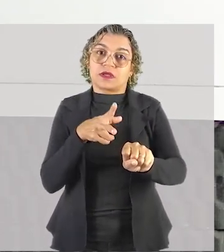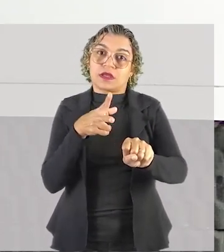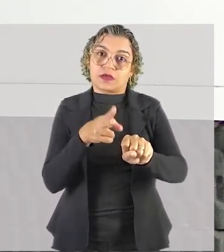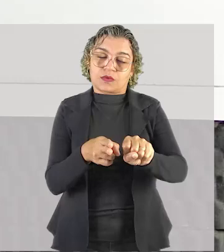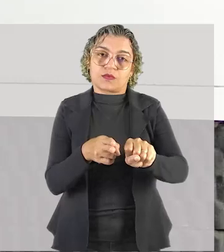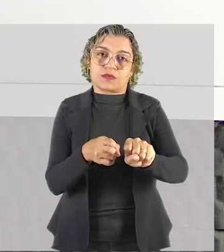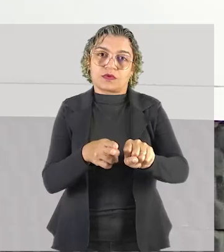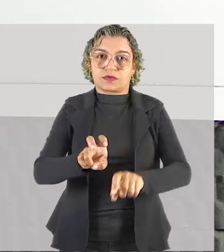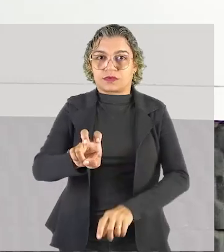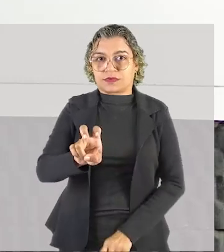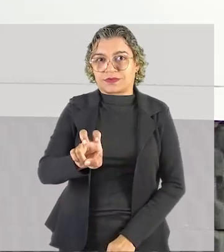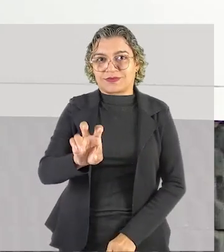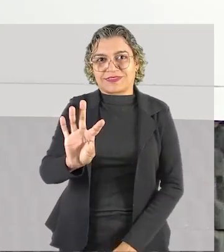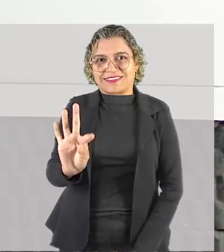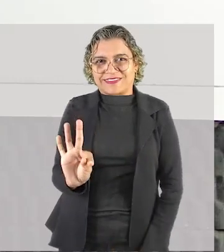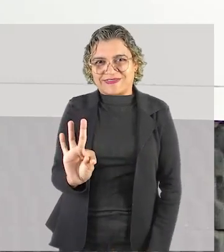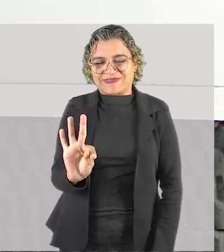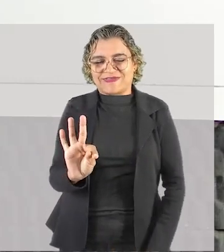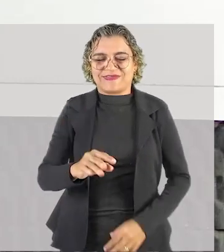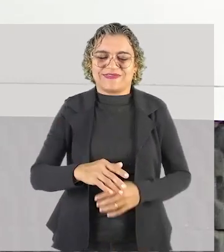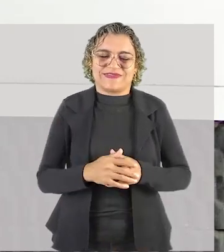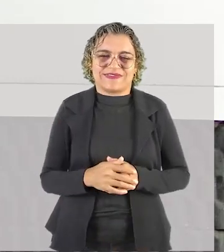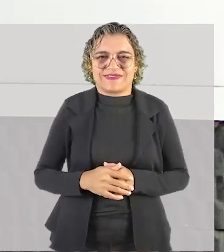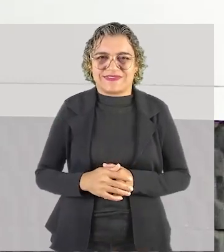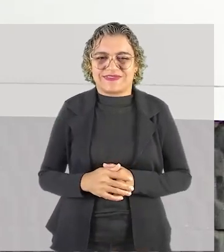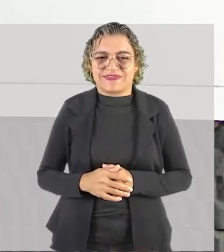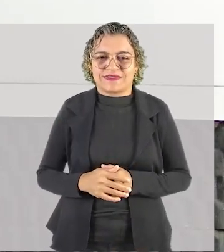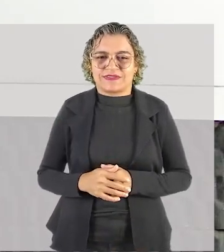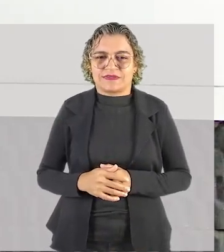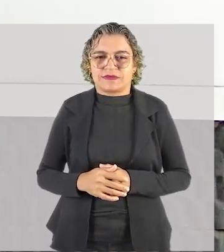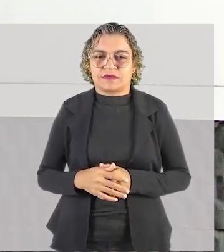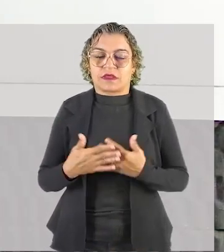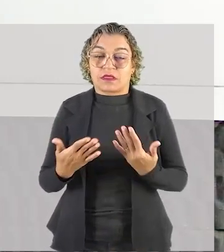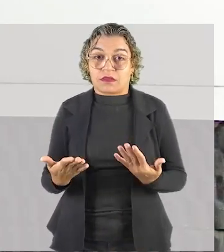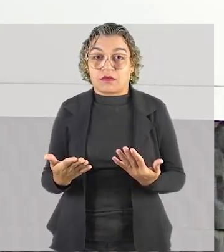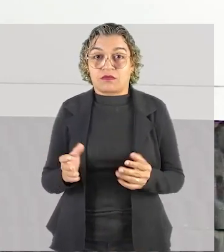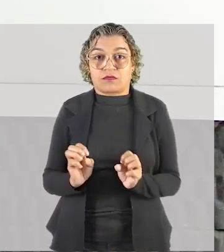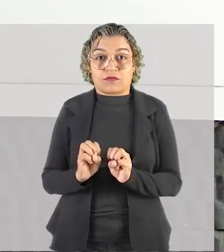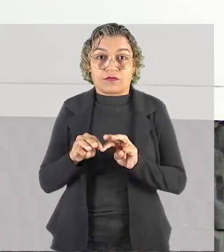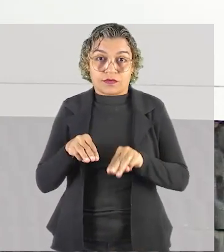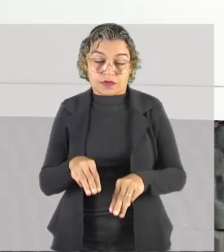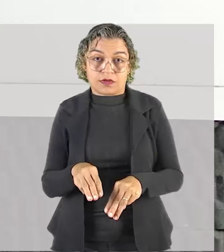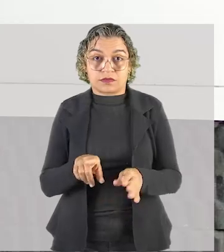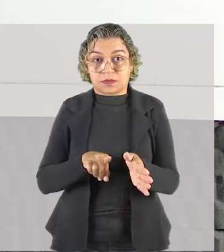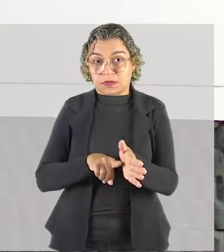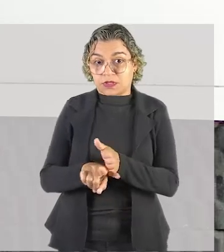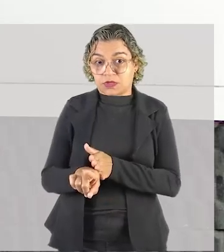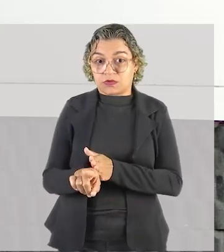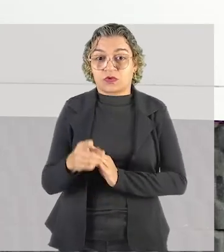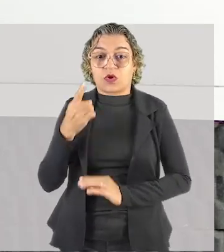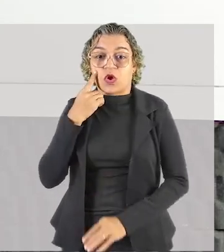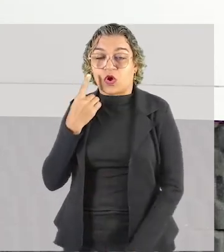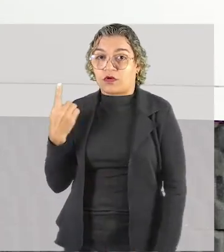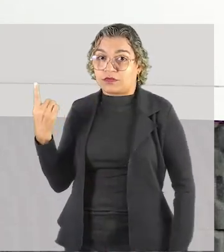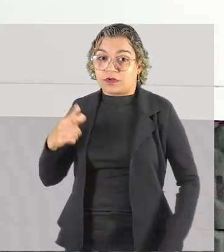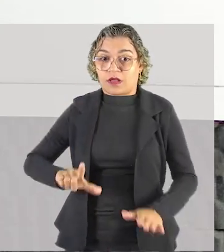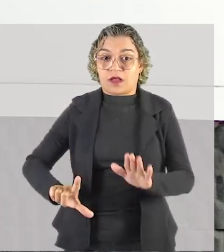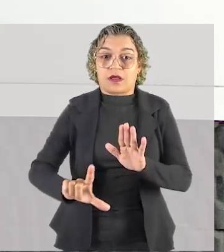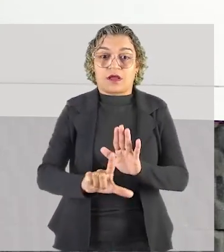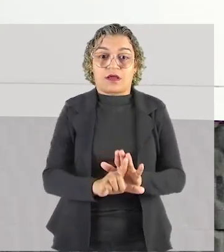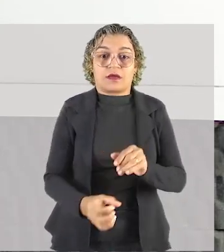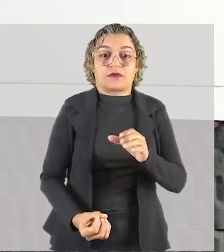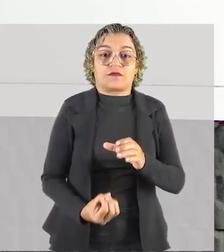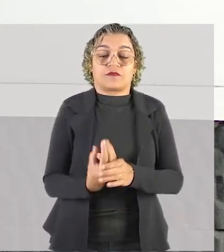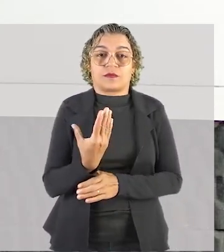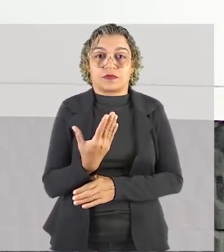igual a 5t. E aí eu finalizo a questão. Essa é a lei de